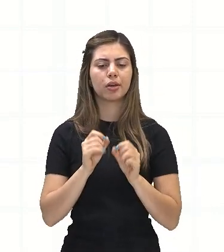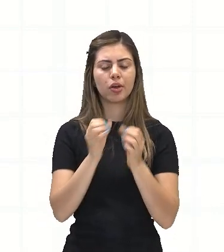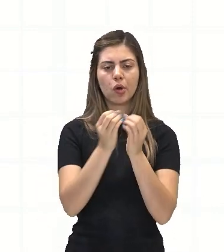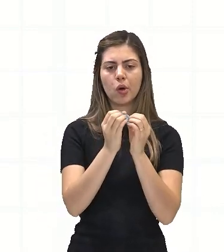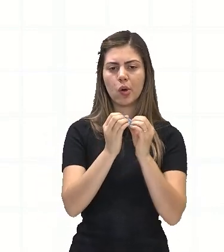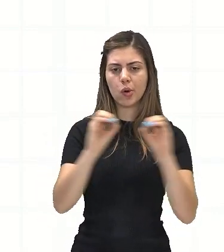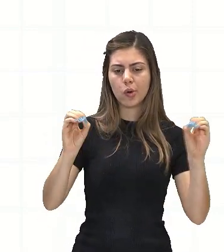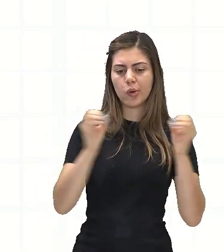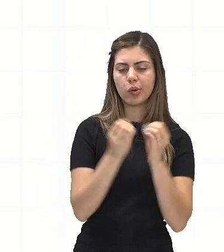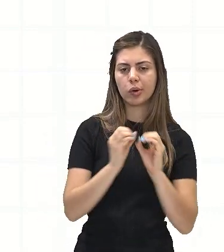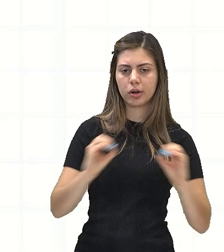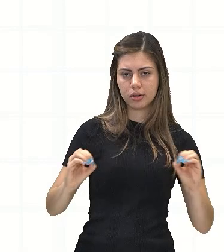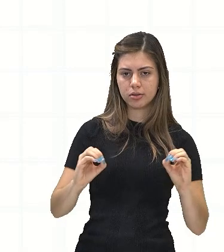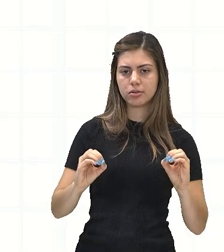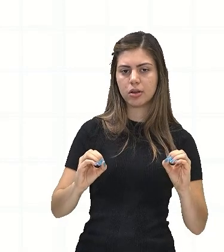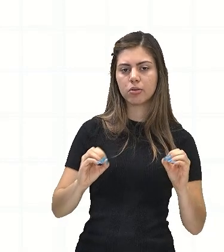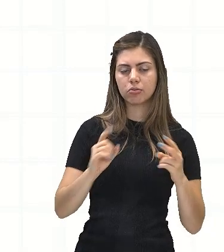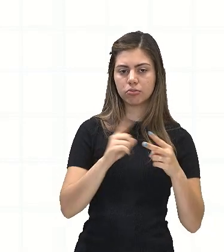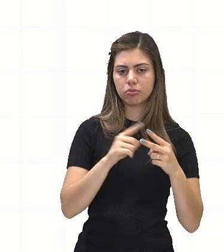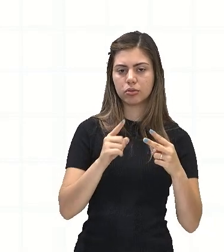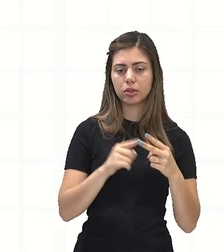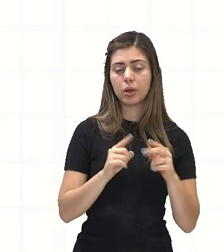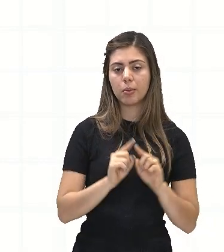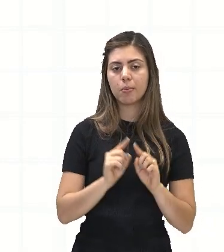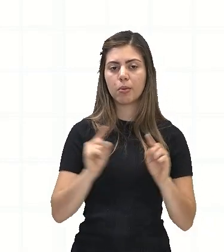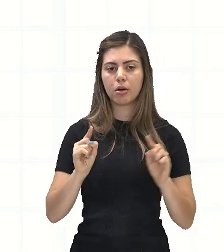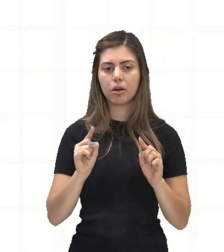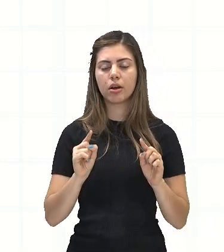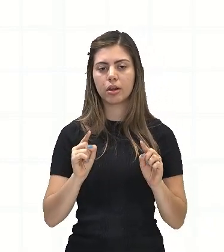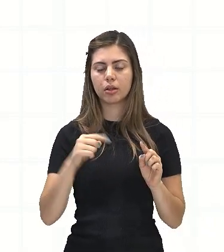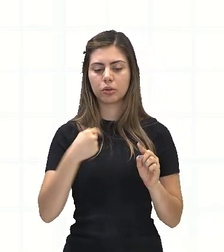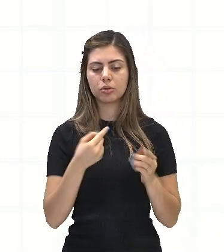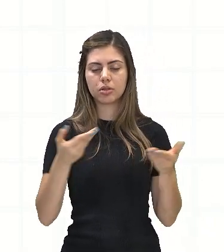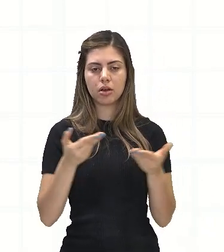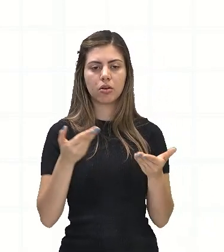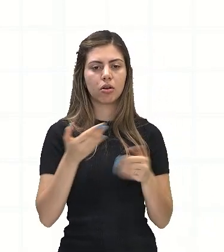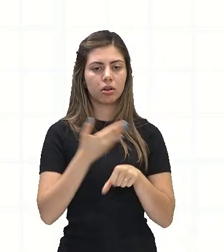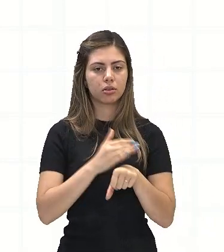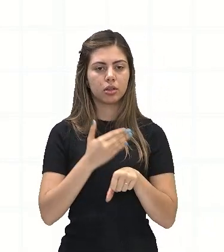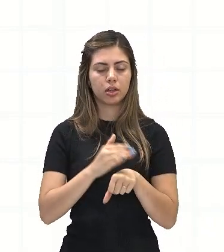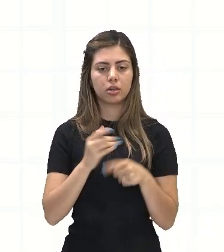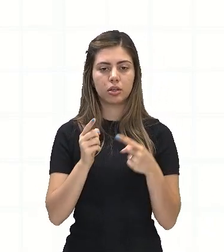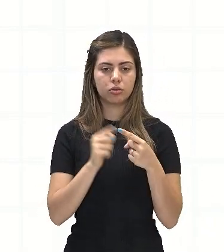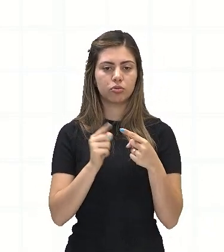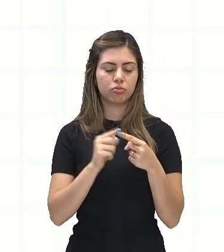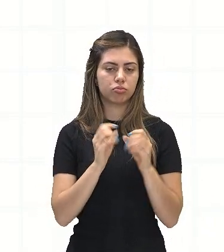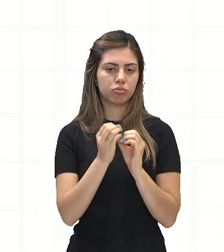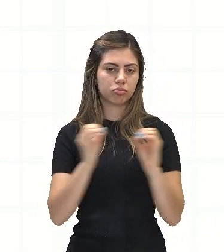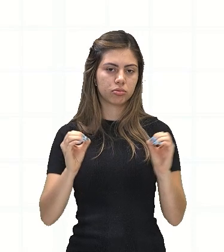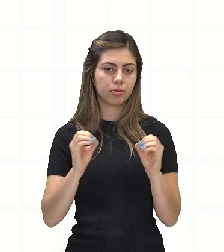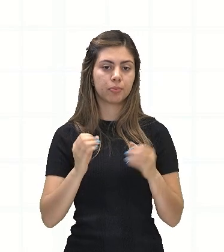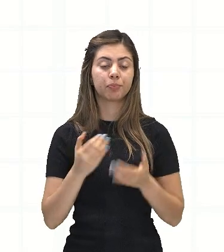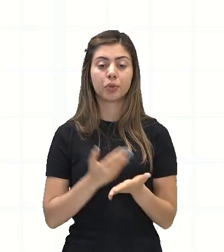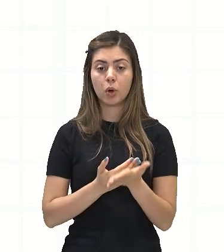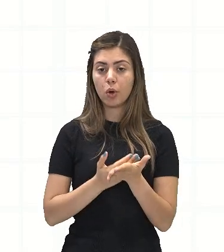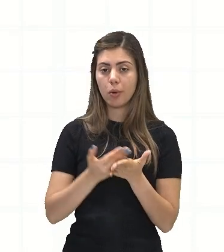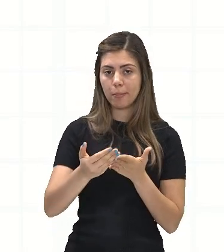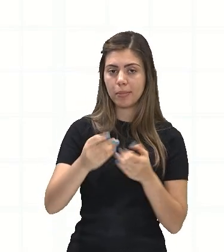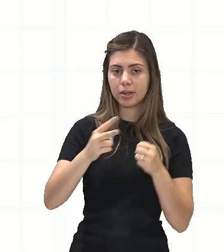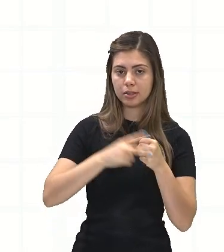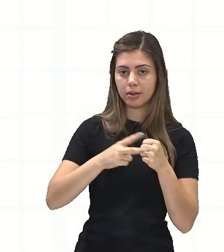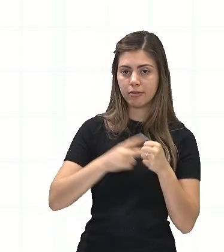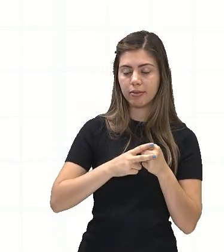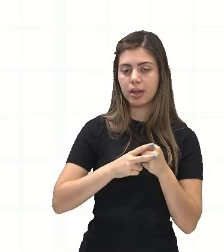de períodos simples, mas aqui é bom para exemplificar. Começa é um verbo, reunirá é o